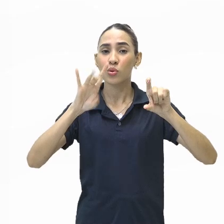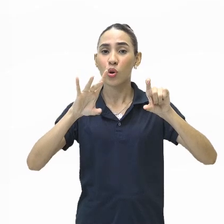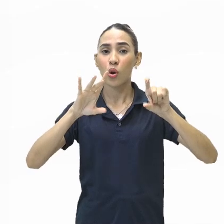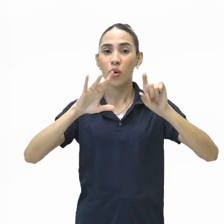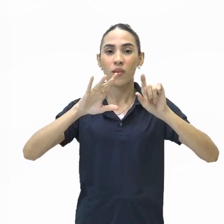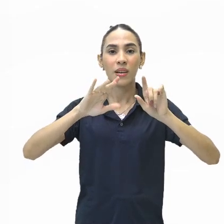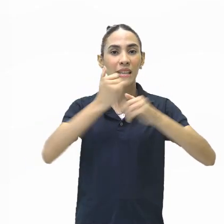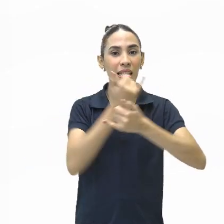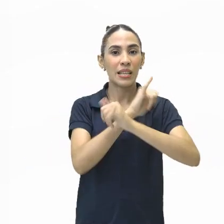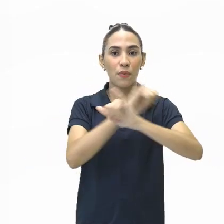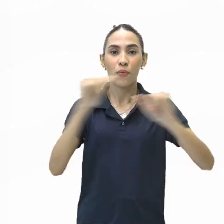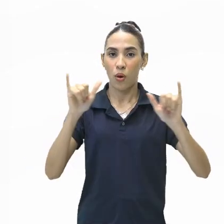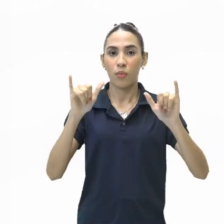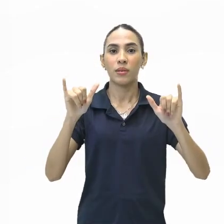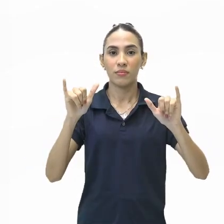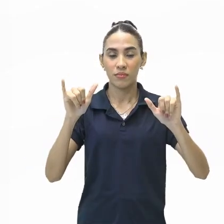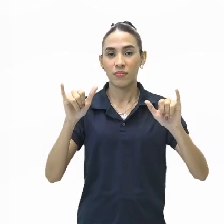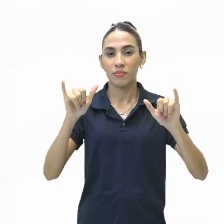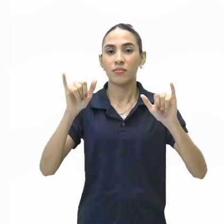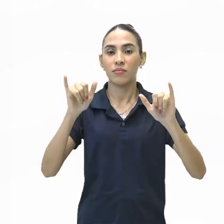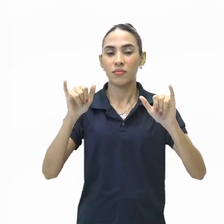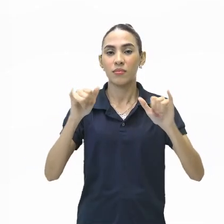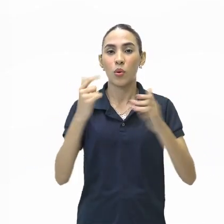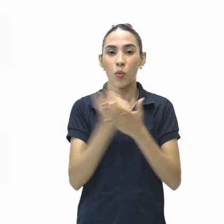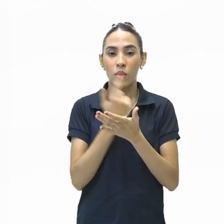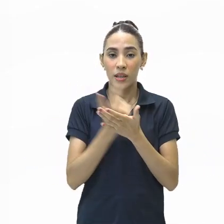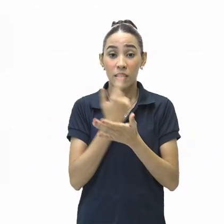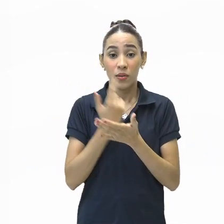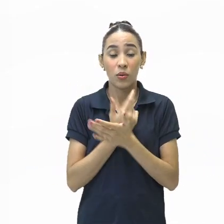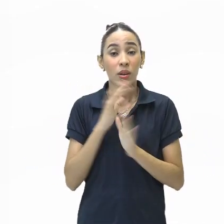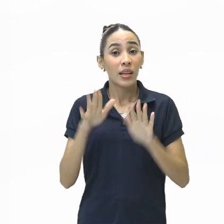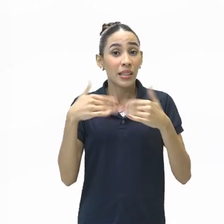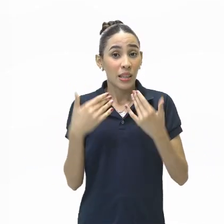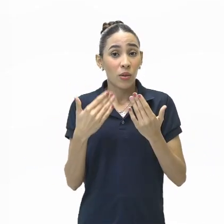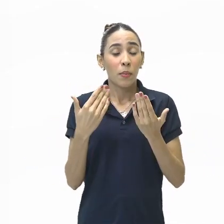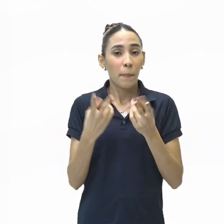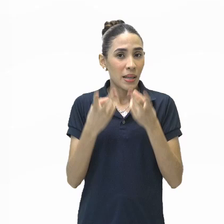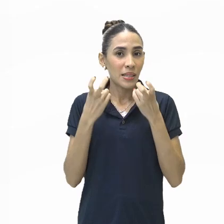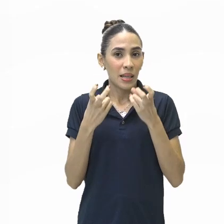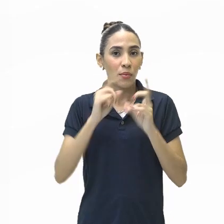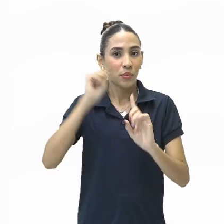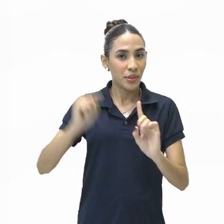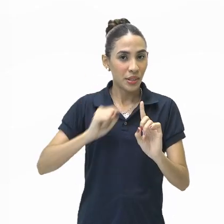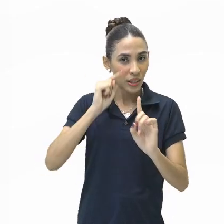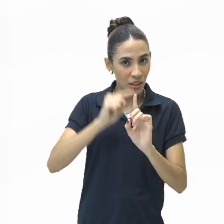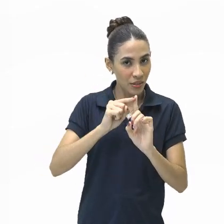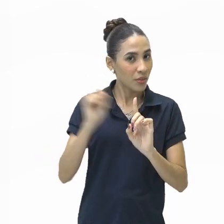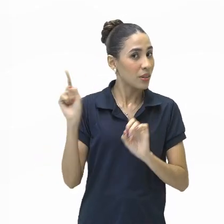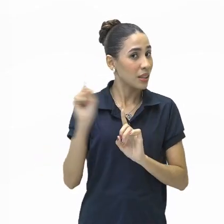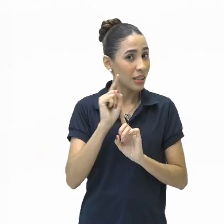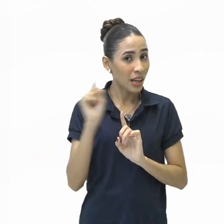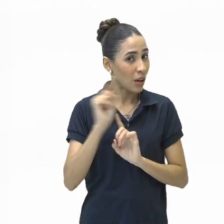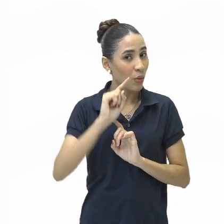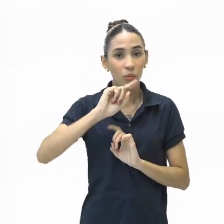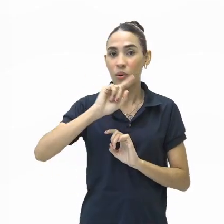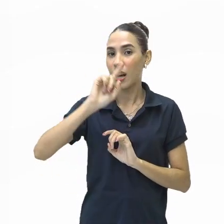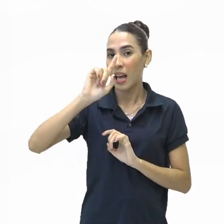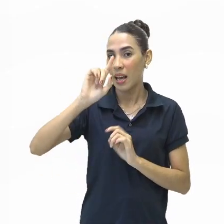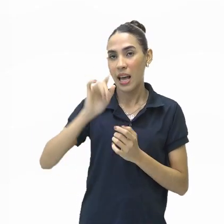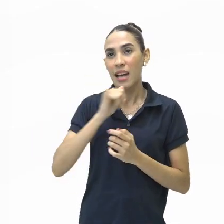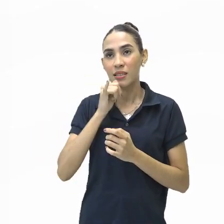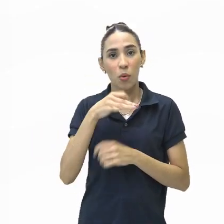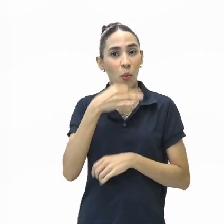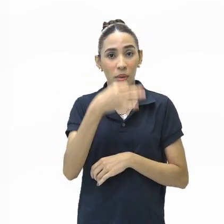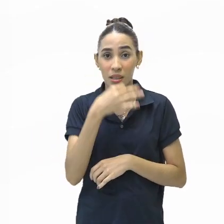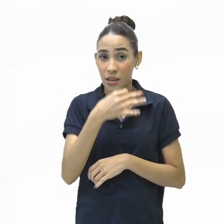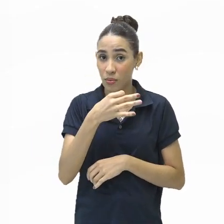e informa um pouco da obra. Vejam que até aí o objetivo dele ainda não é de se